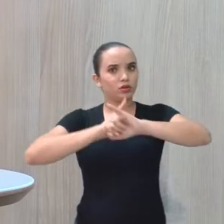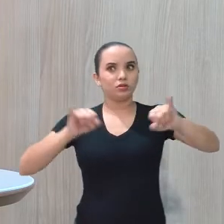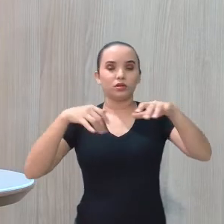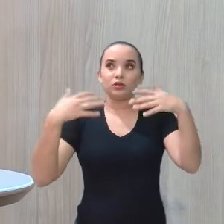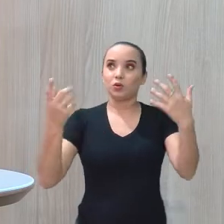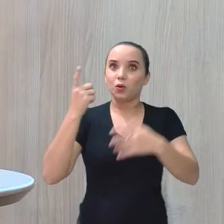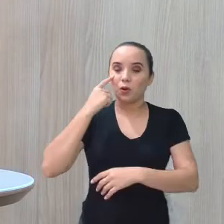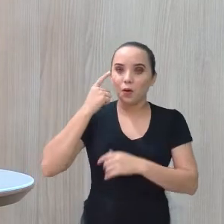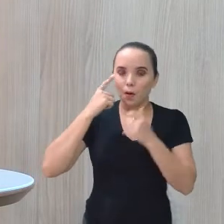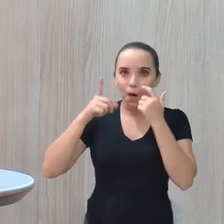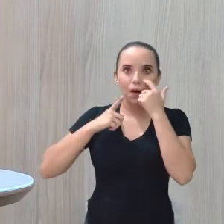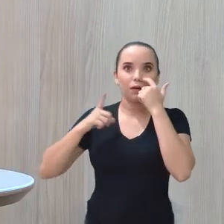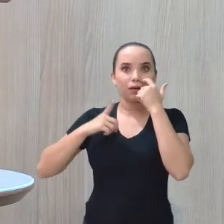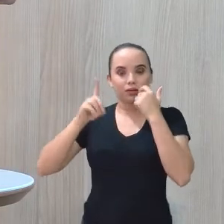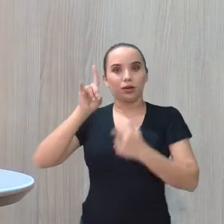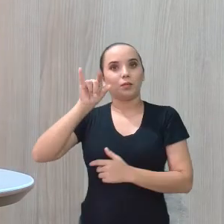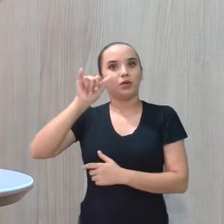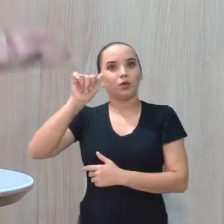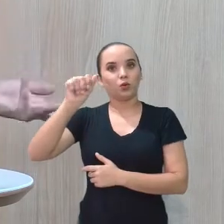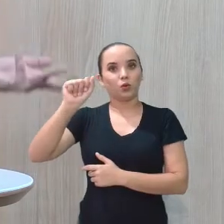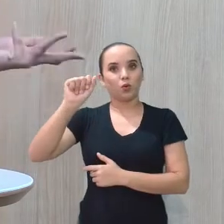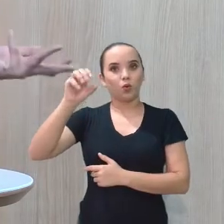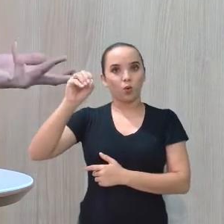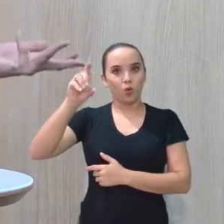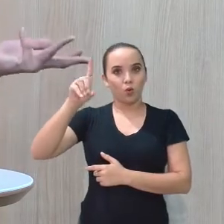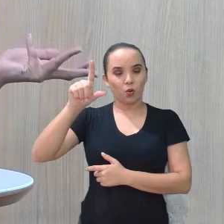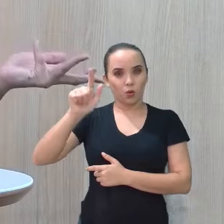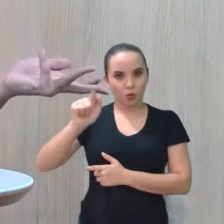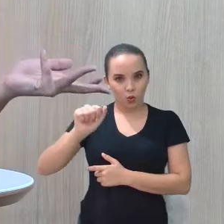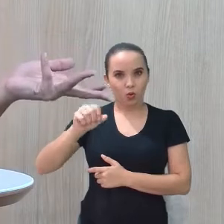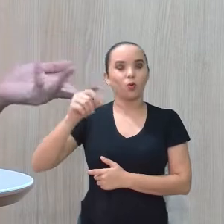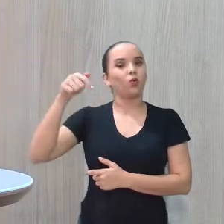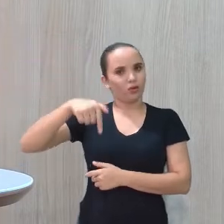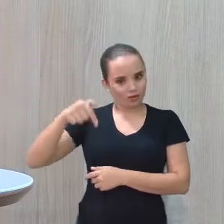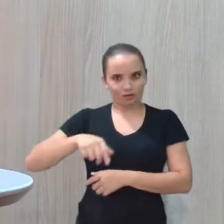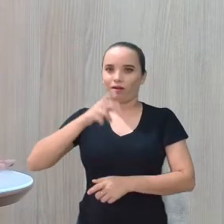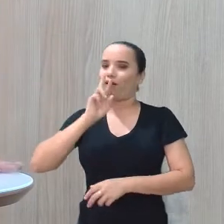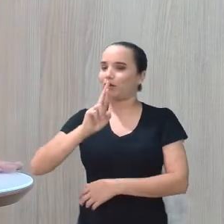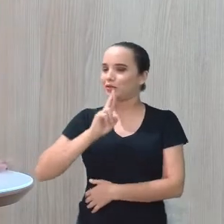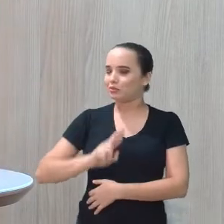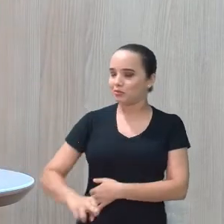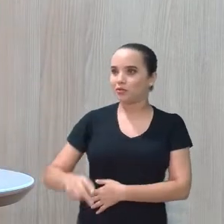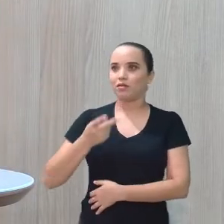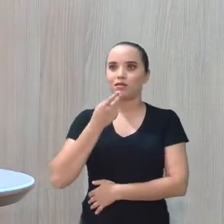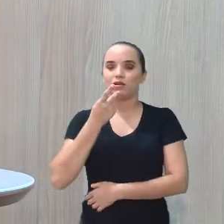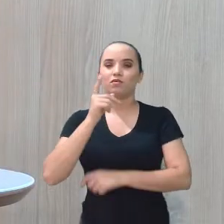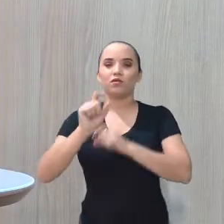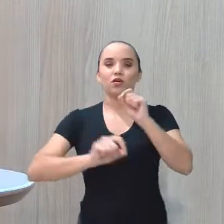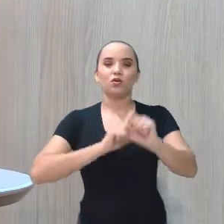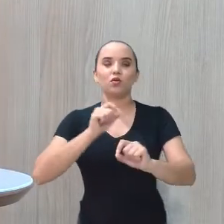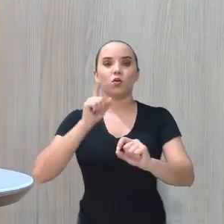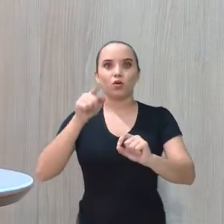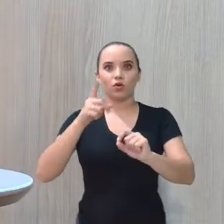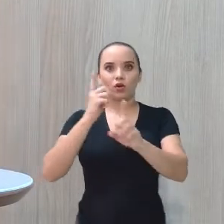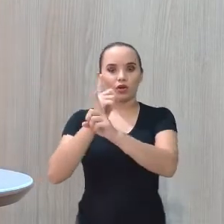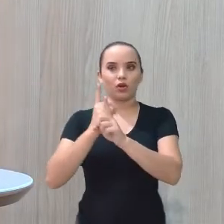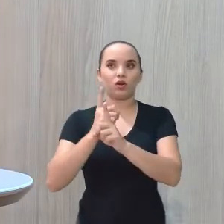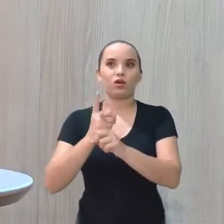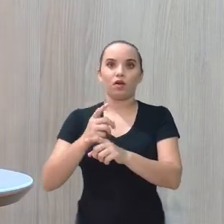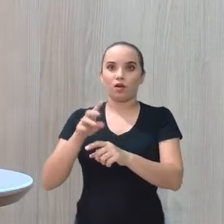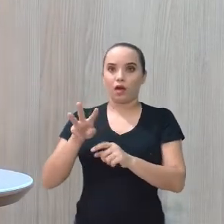olha só, temos Diogo aqui que respondeu. Que legal. Ele disse que viu a triplicação